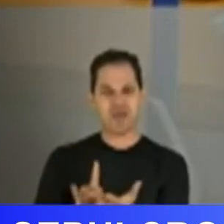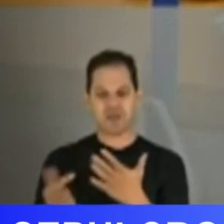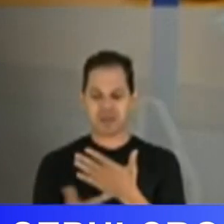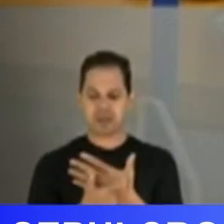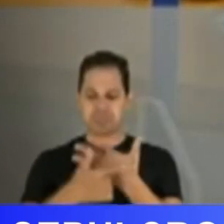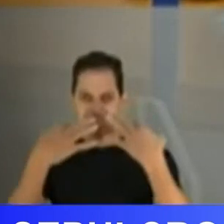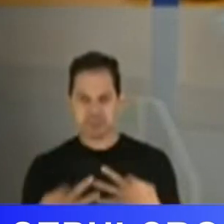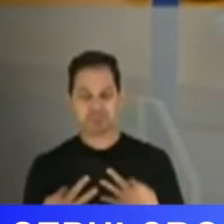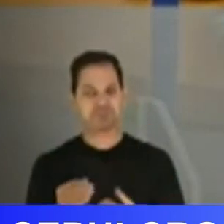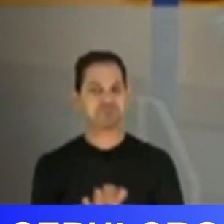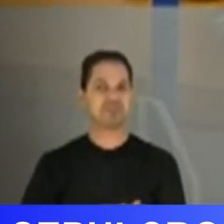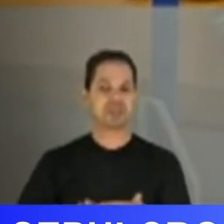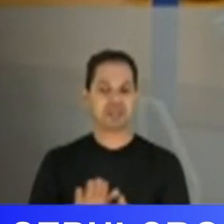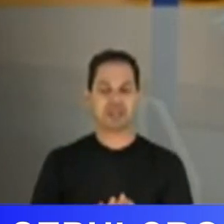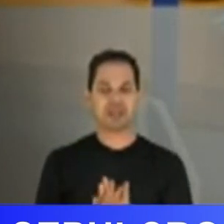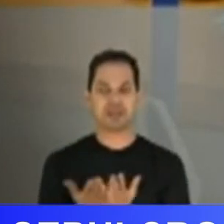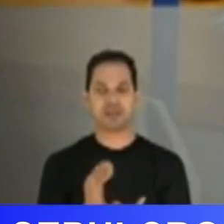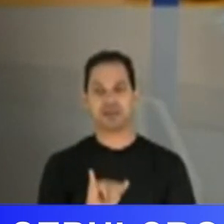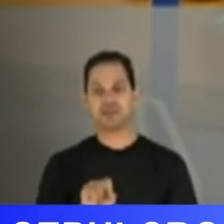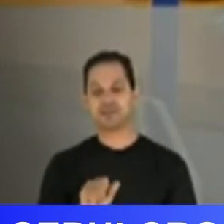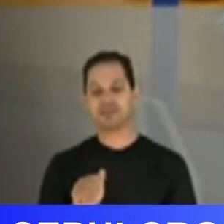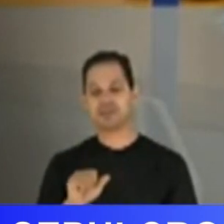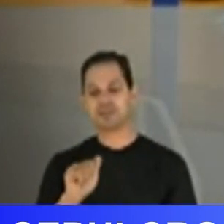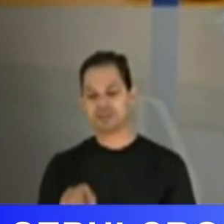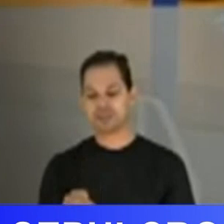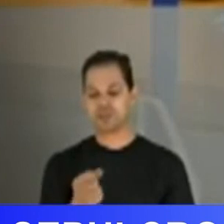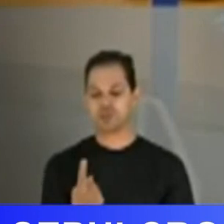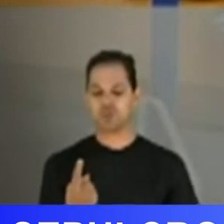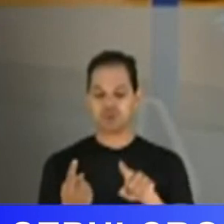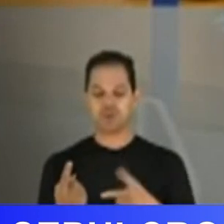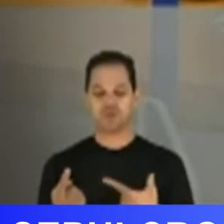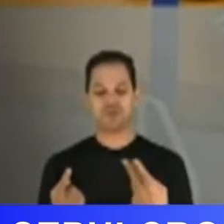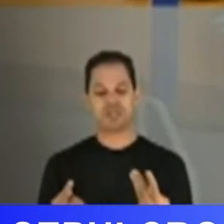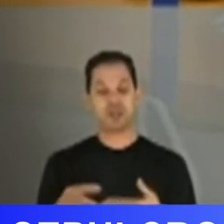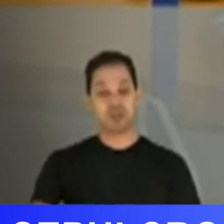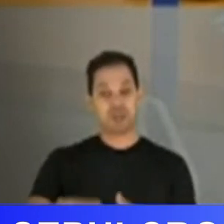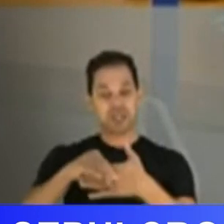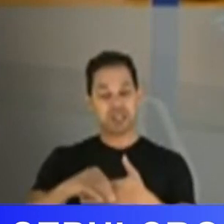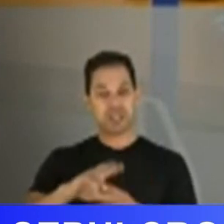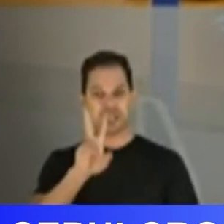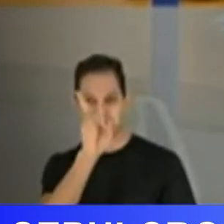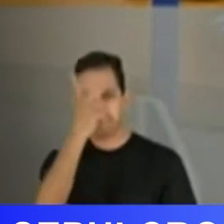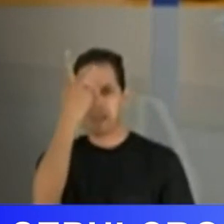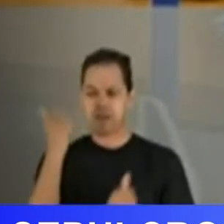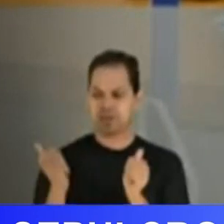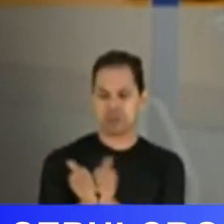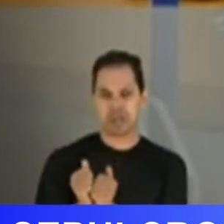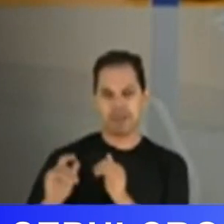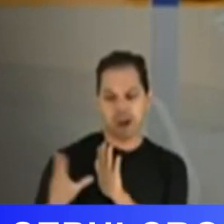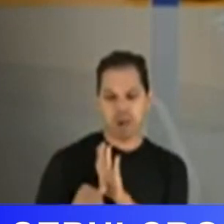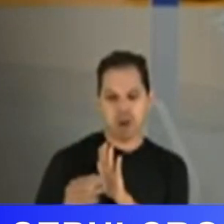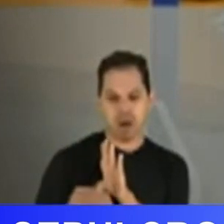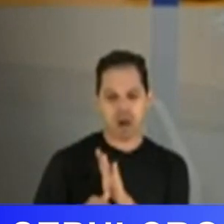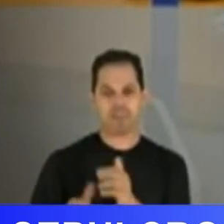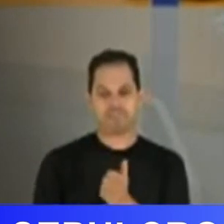função. Isaías 1:23 diz o seguinte: seus líderes são rebeldes, amigos de ladrões, todos eles amam